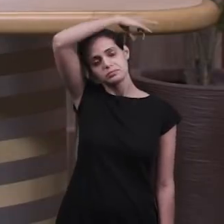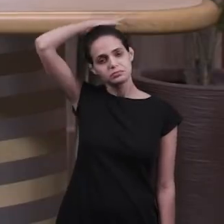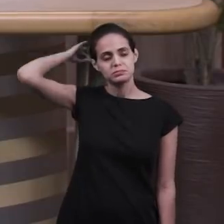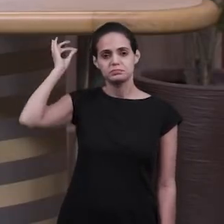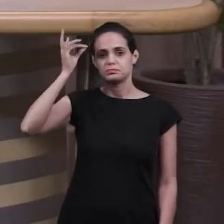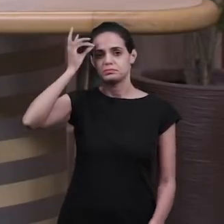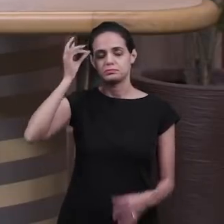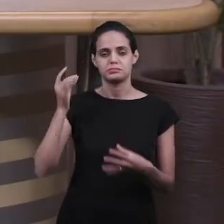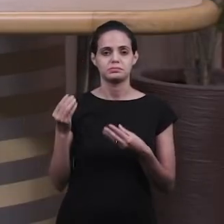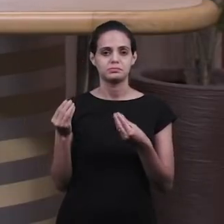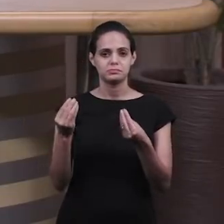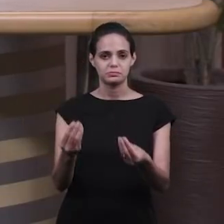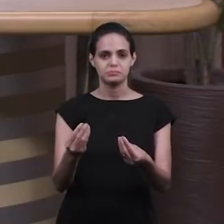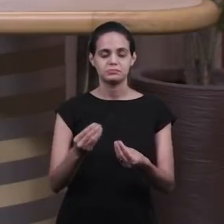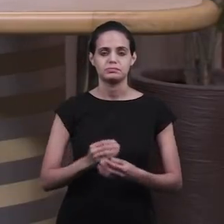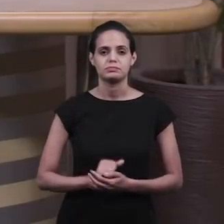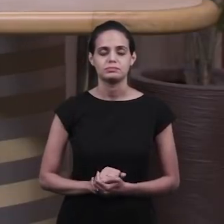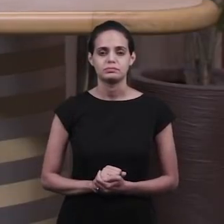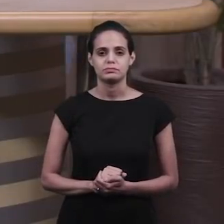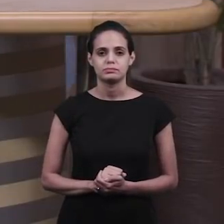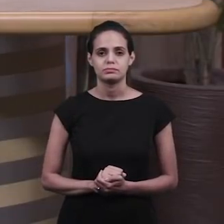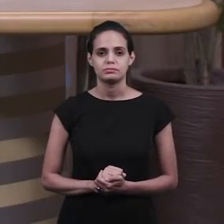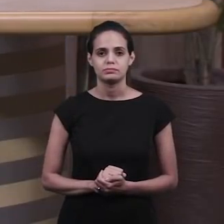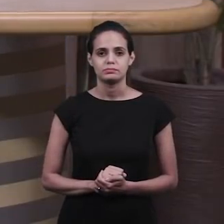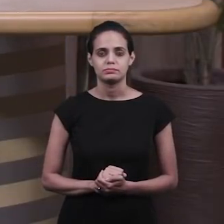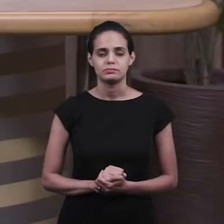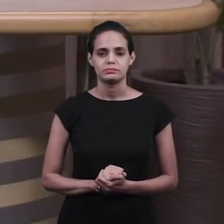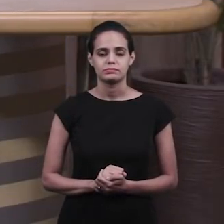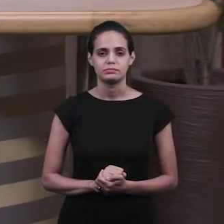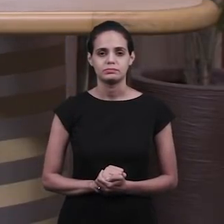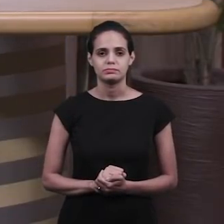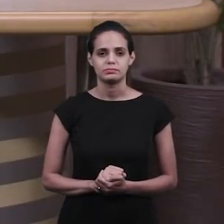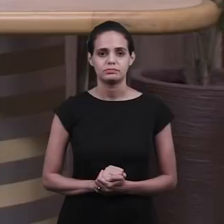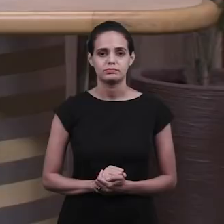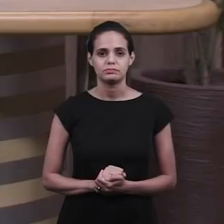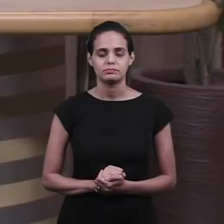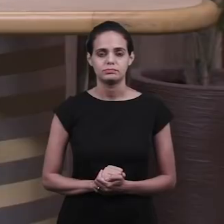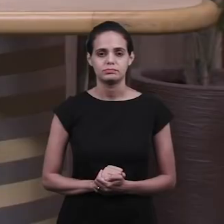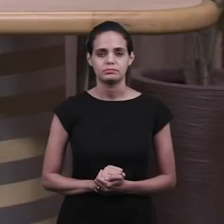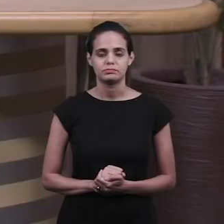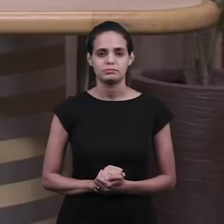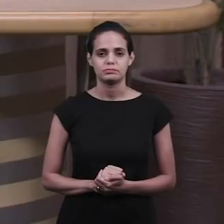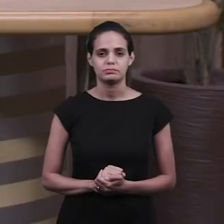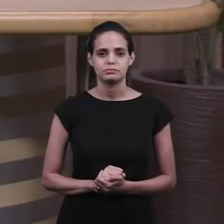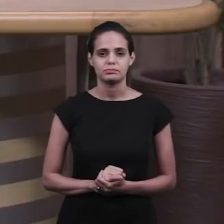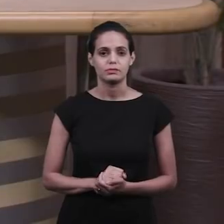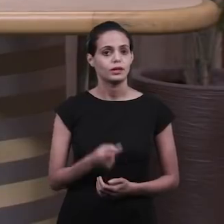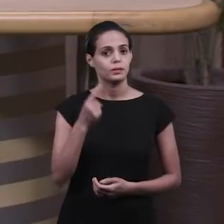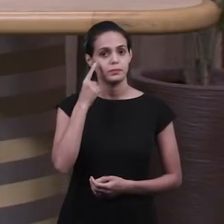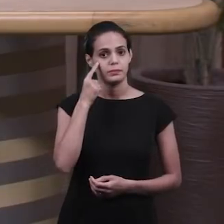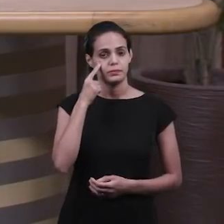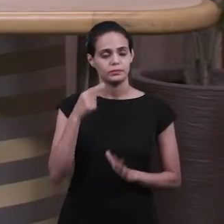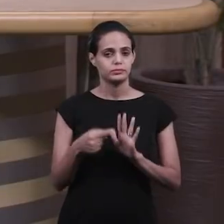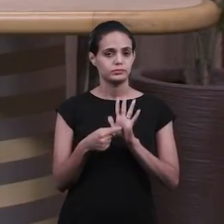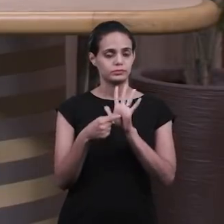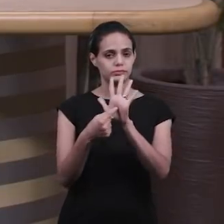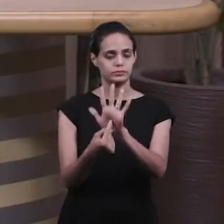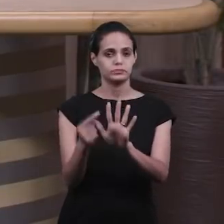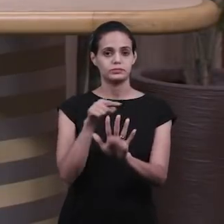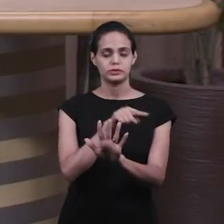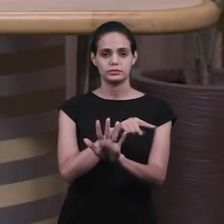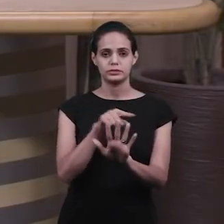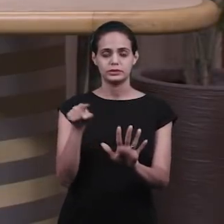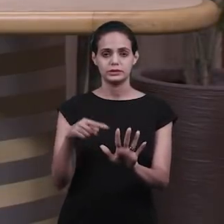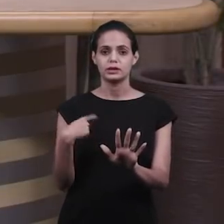Então, vou pegar só mostrando para os irmãos a nossa